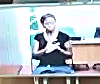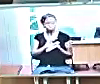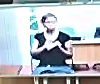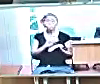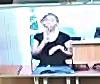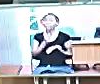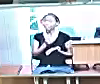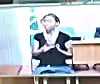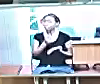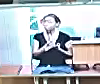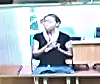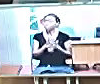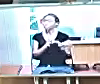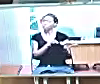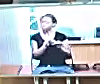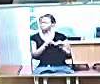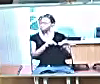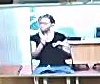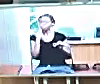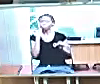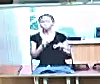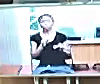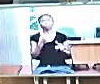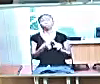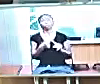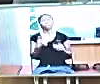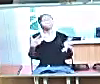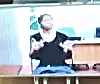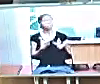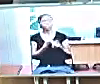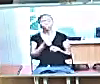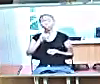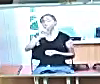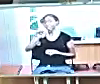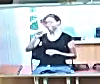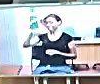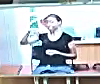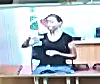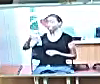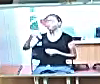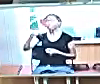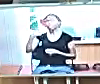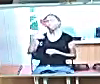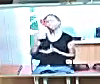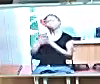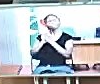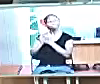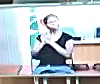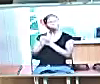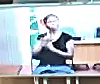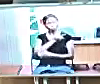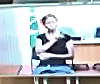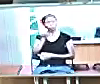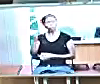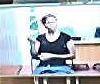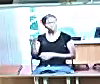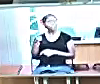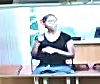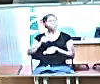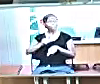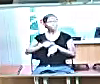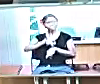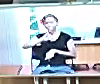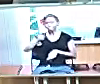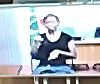continuação desse programa porque ele é fantástico do tj eu gostaria teve assim de parabenizar vocês por esta oportunidade